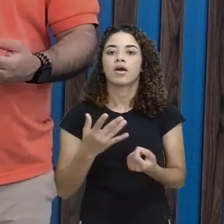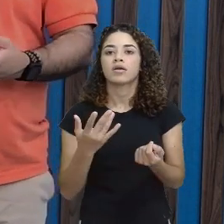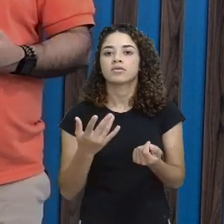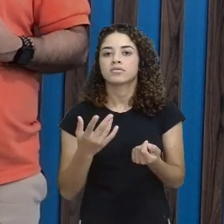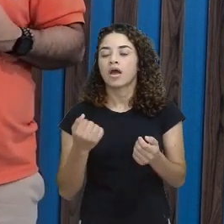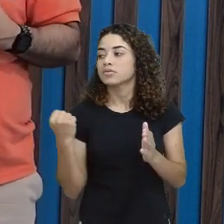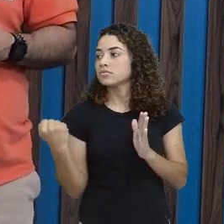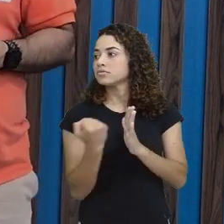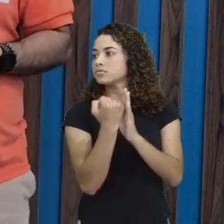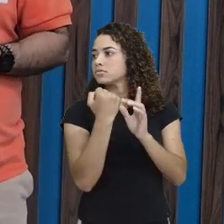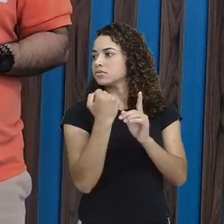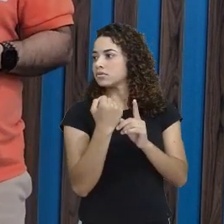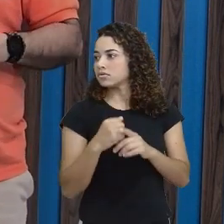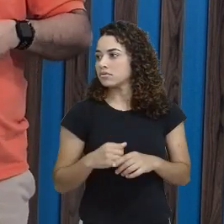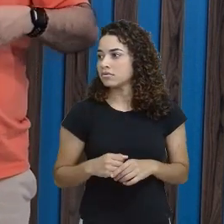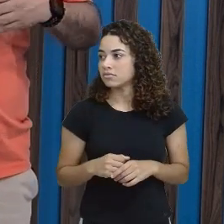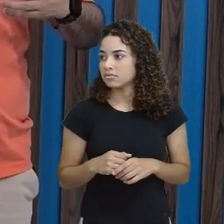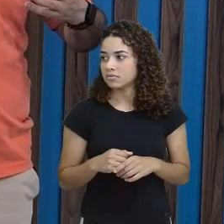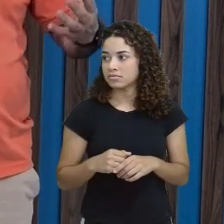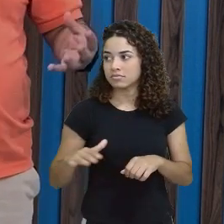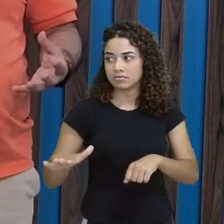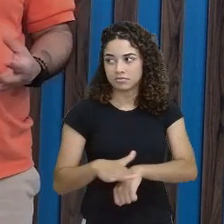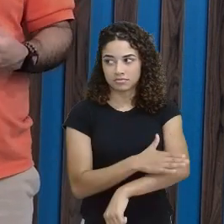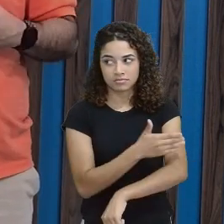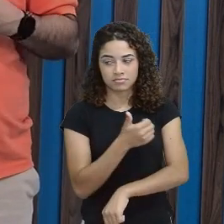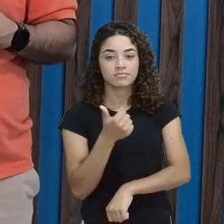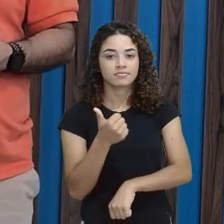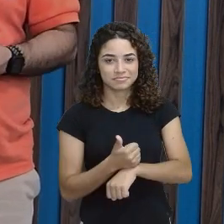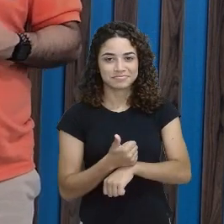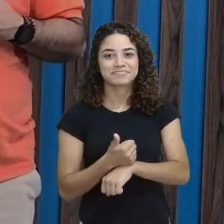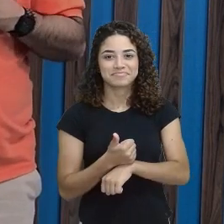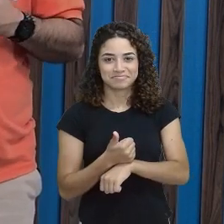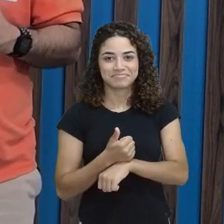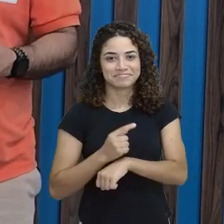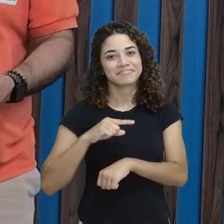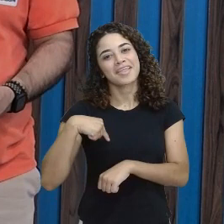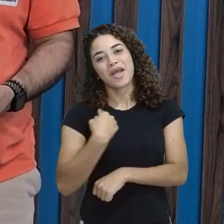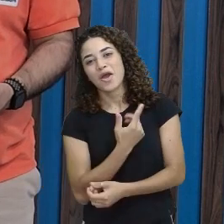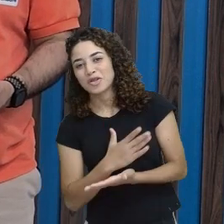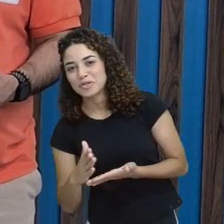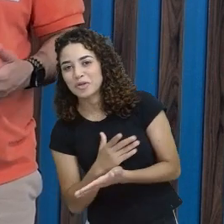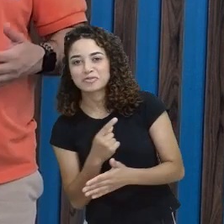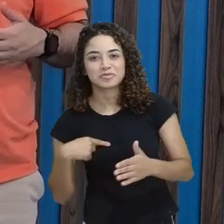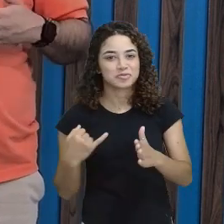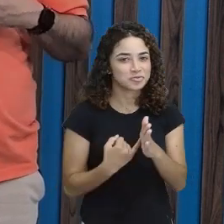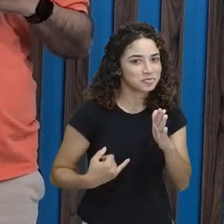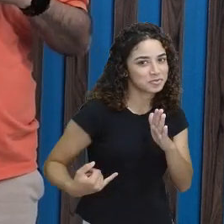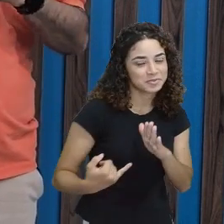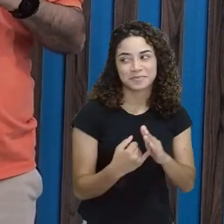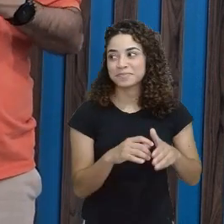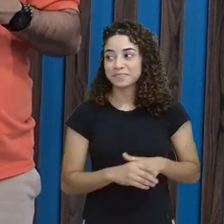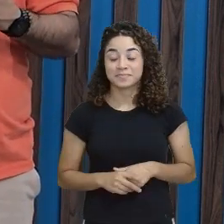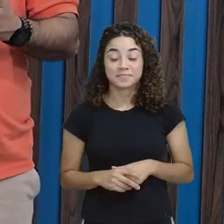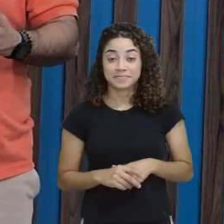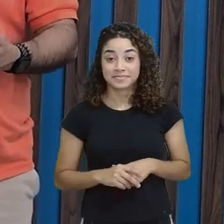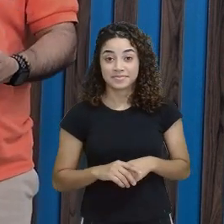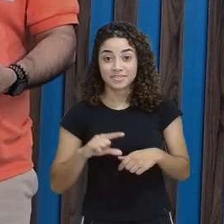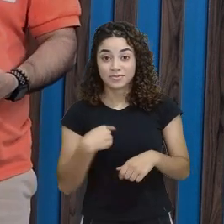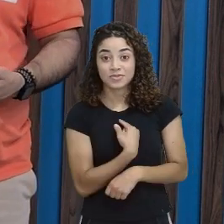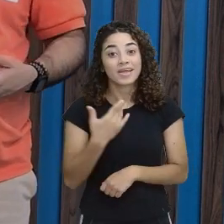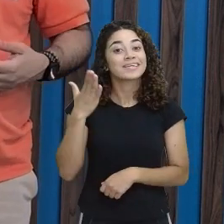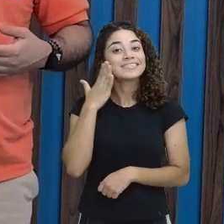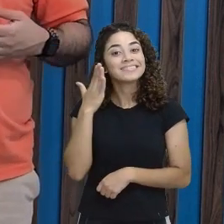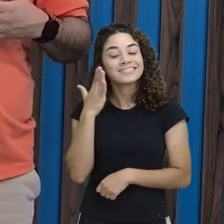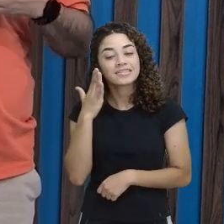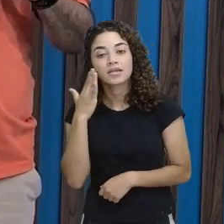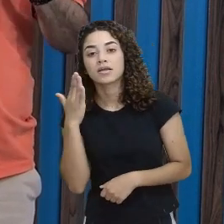de alguma forma as nossas instituições, certo? Então a gente